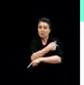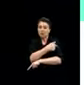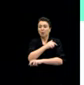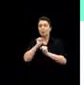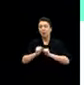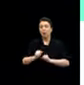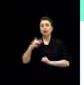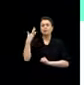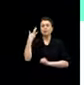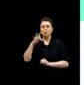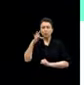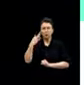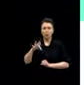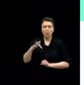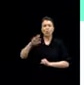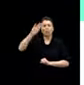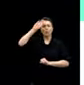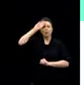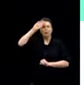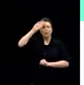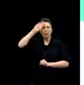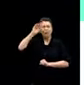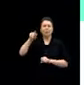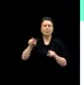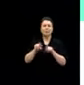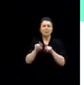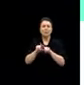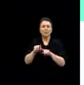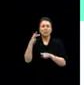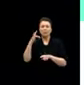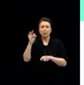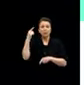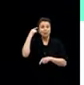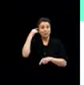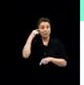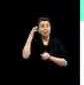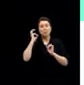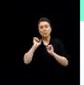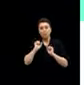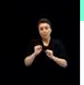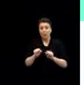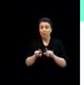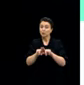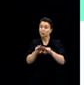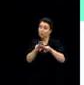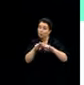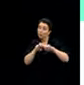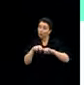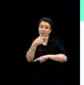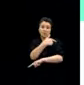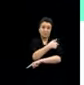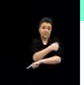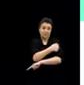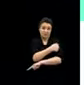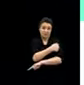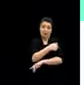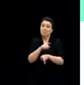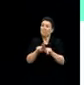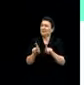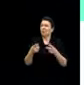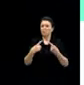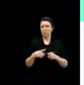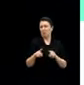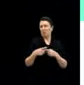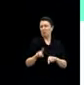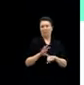dor, vermelhidão, febre, dor de cabeça, né? Alguns sintomas podem ocorrer. Mas essas